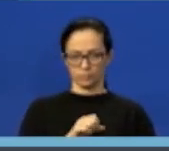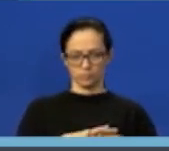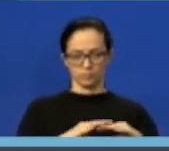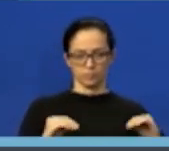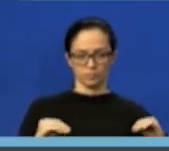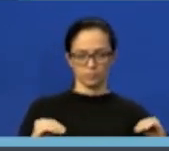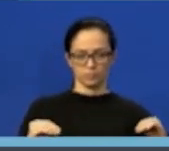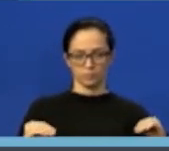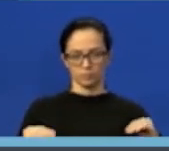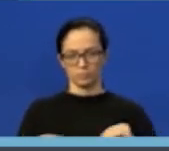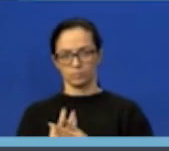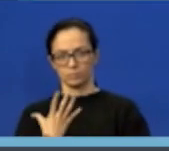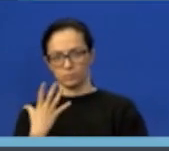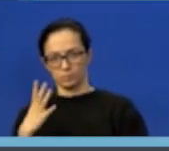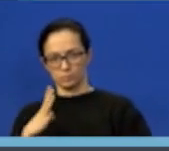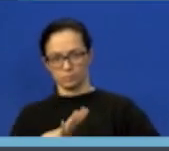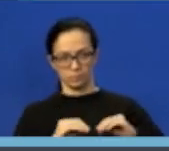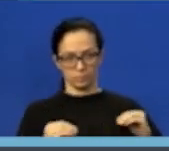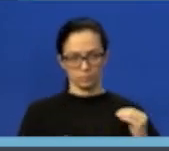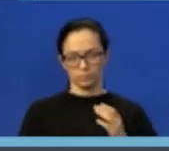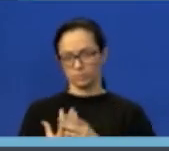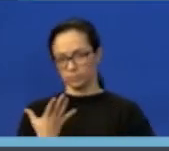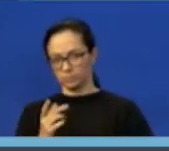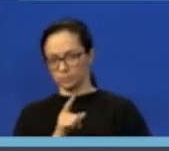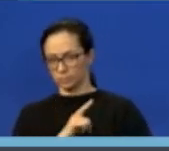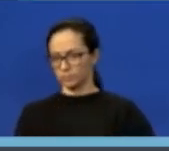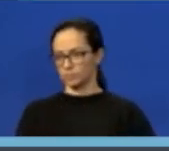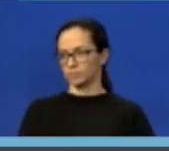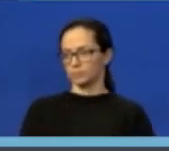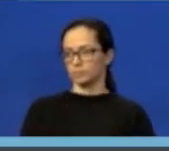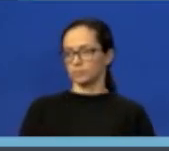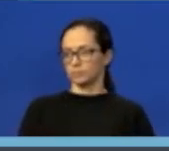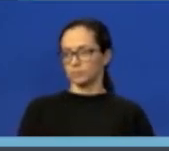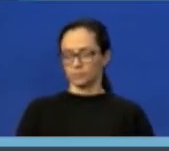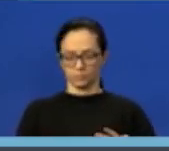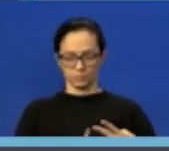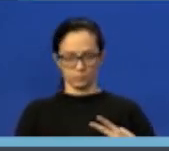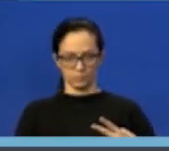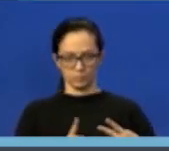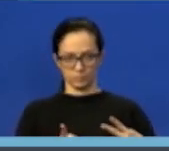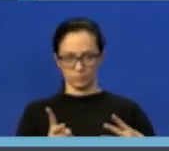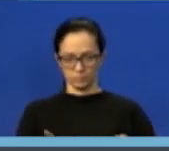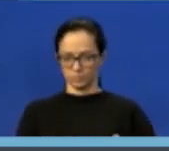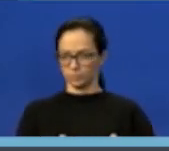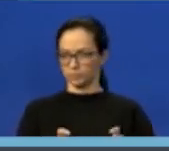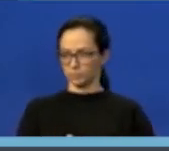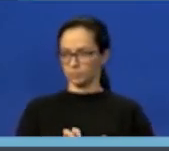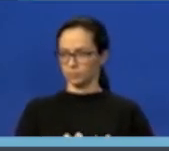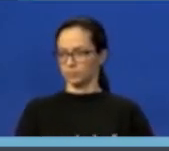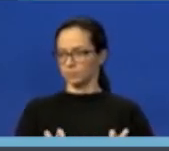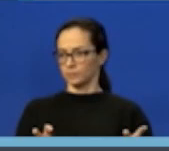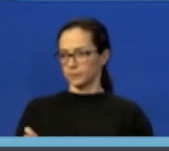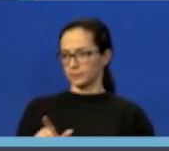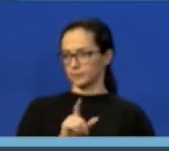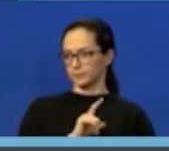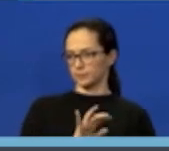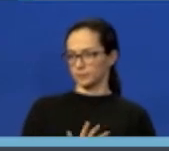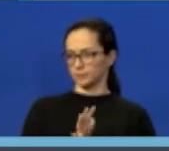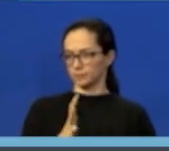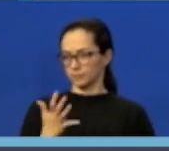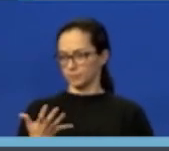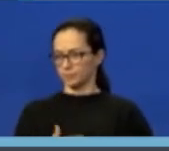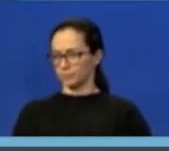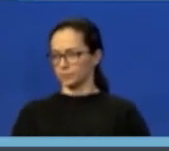volta. As bacteremias contínuas, elas são ocasionadas, por exemplo, por infecções, e um exemplo comum seria as